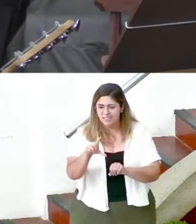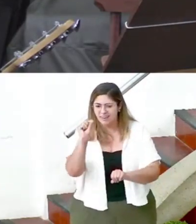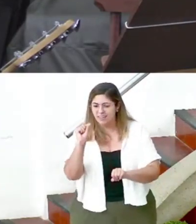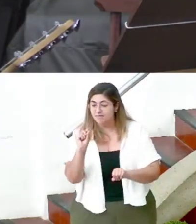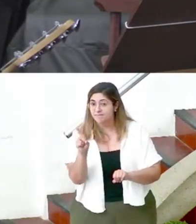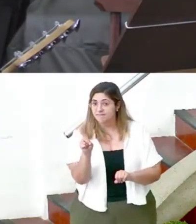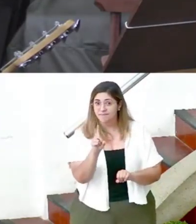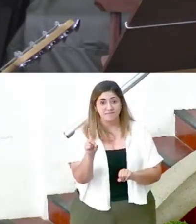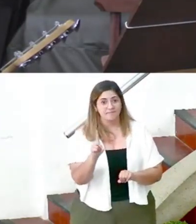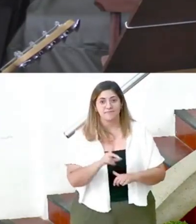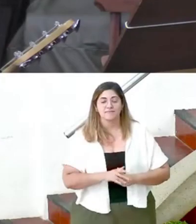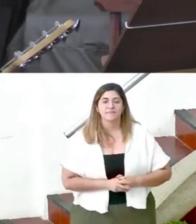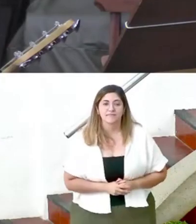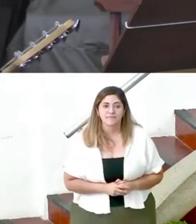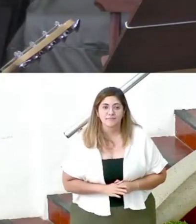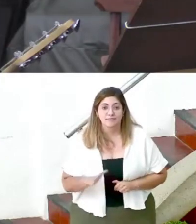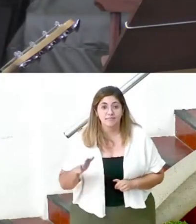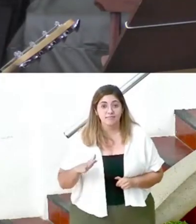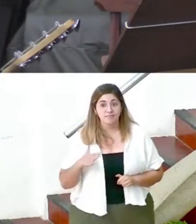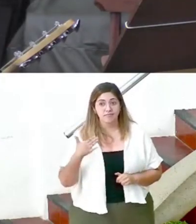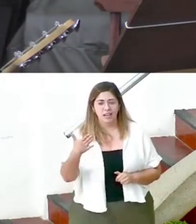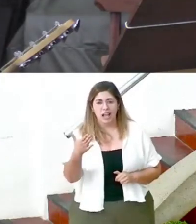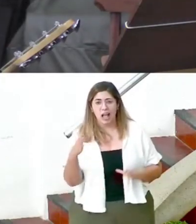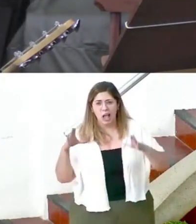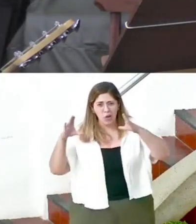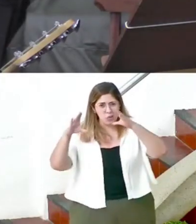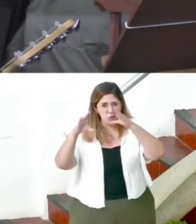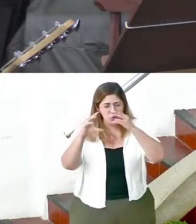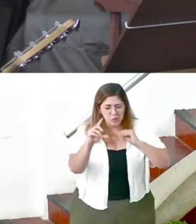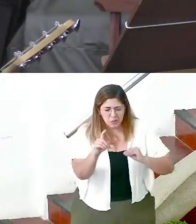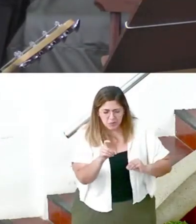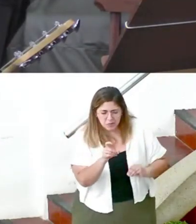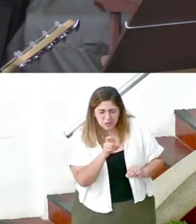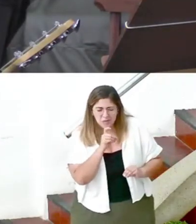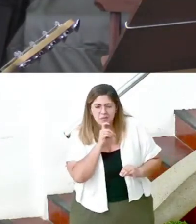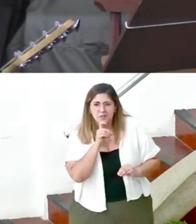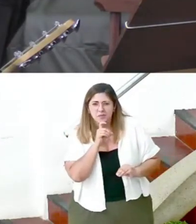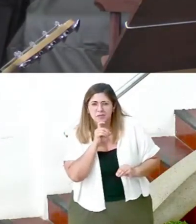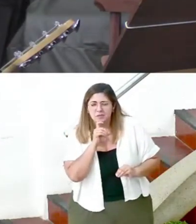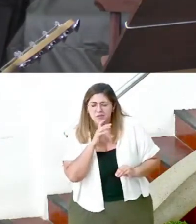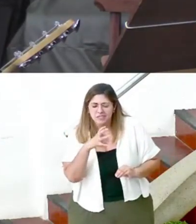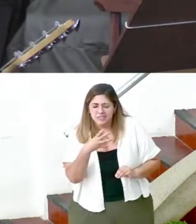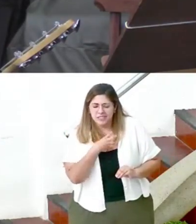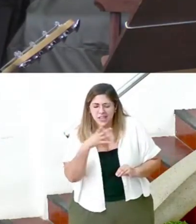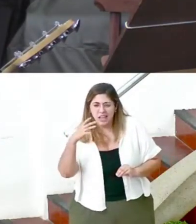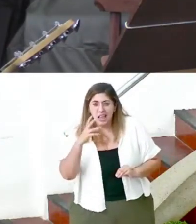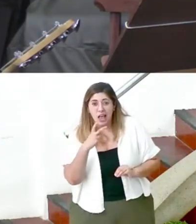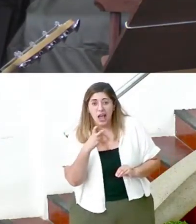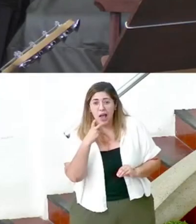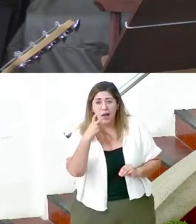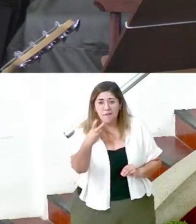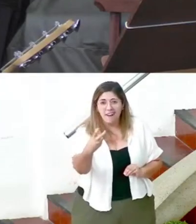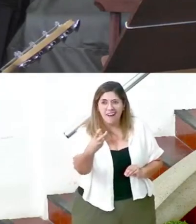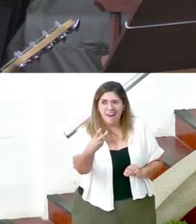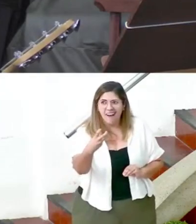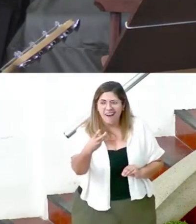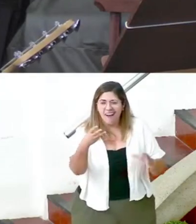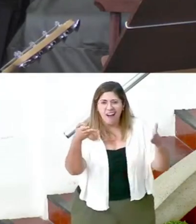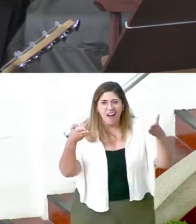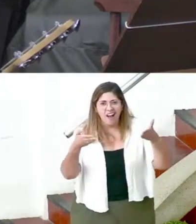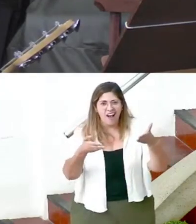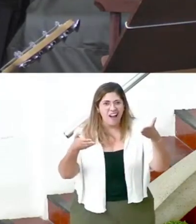E numa noite fria, uma voz ecoou na planície: hoje nasceu na cidade de